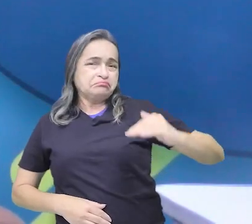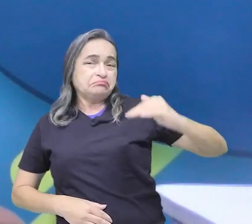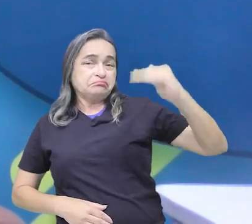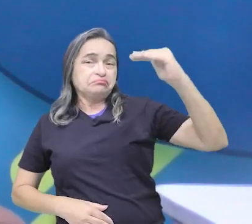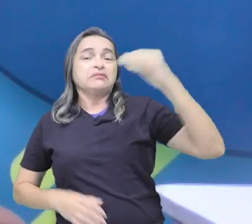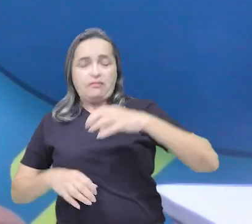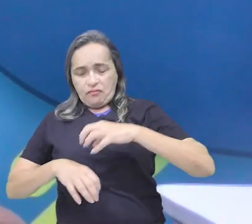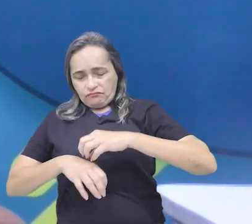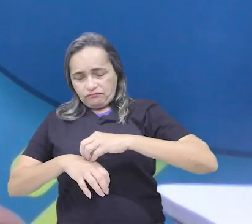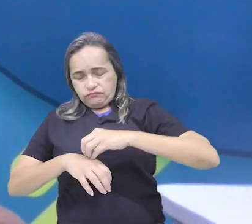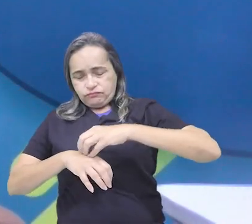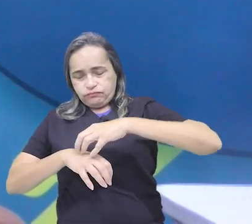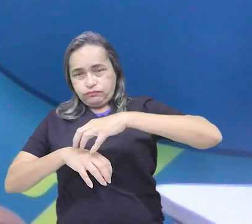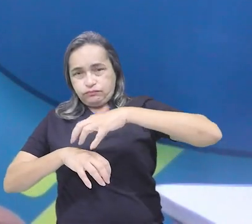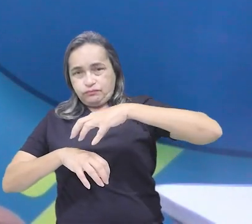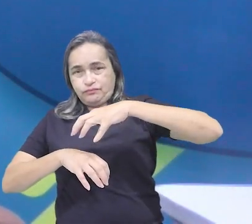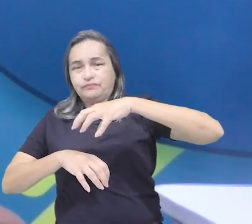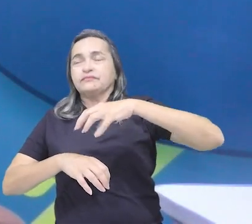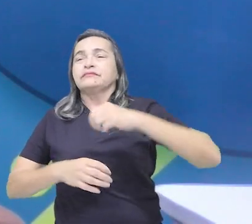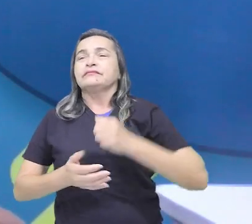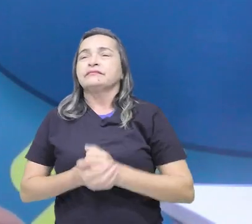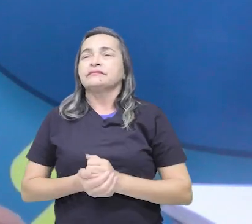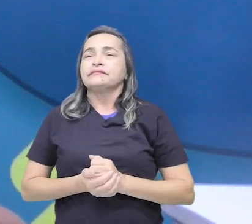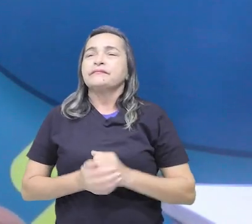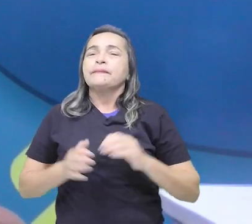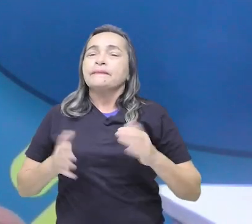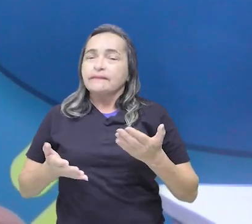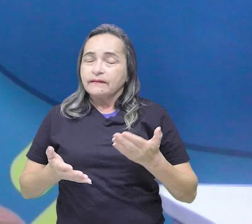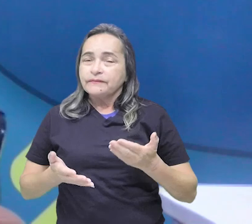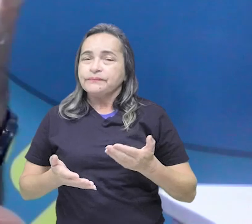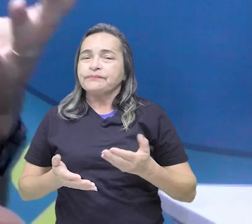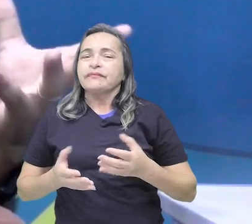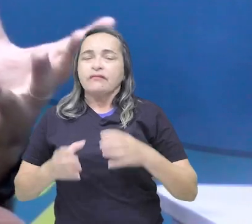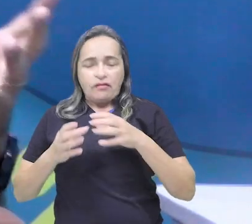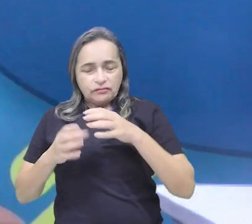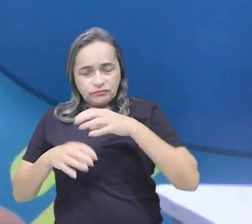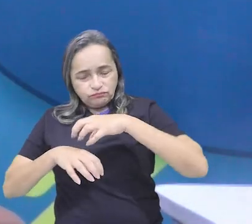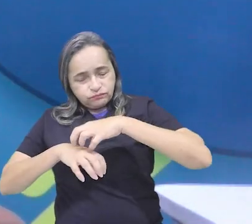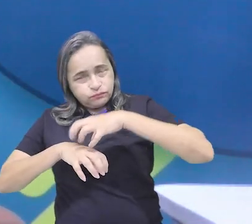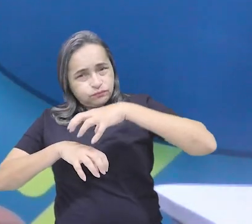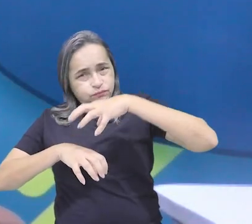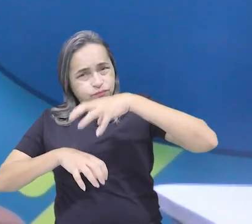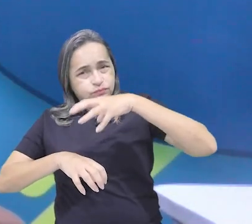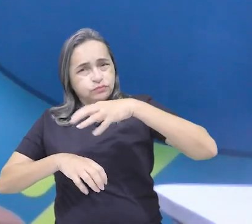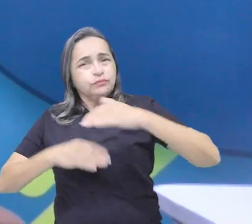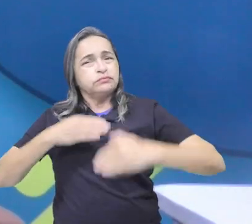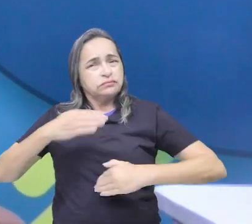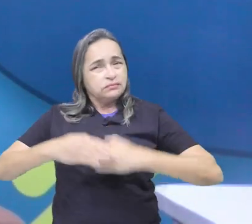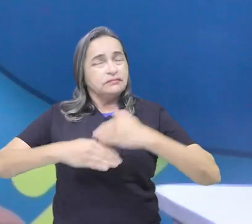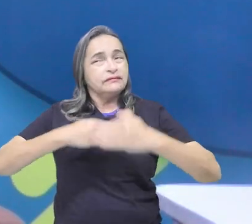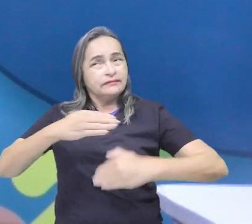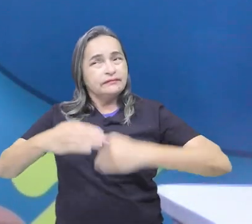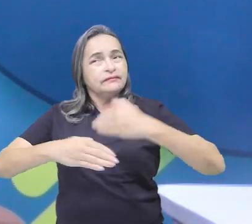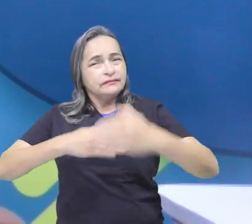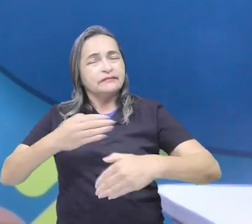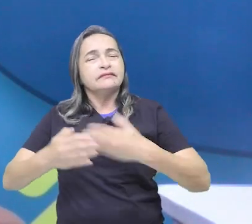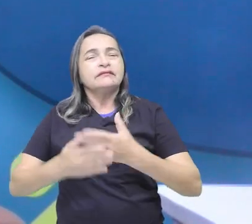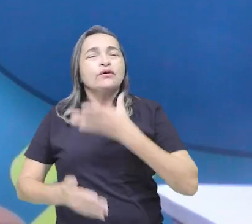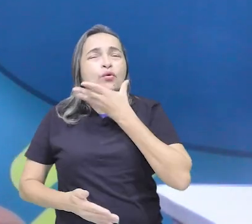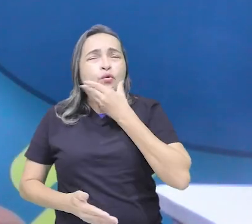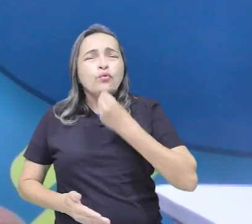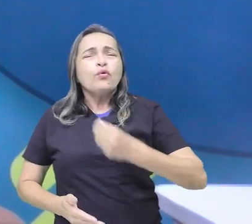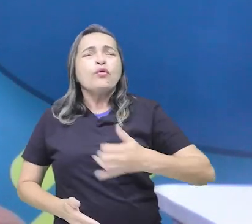4 milímetros, né? Ela vai estar crescendo com o tempo, sofrendo essas alterações. Um homem maduro, de 50,